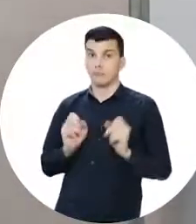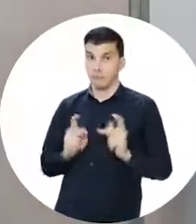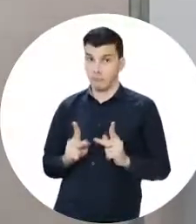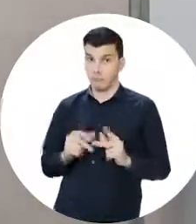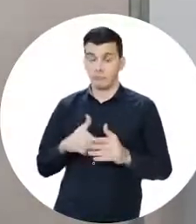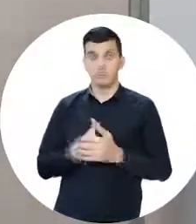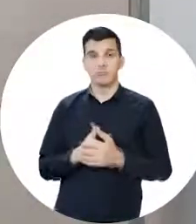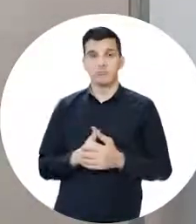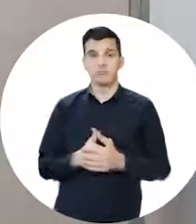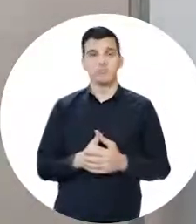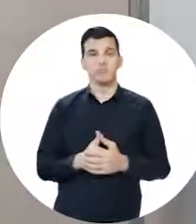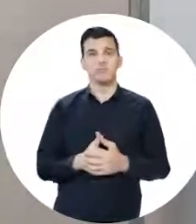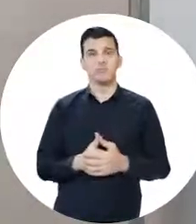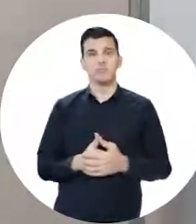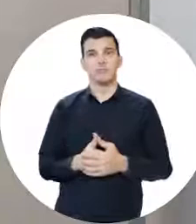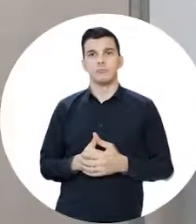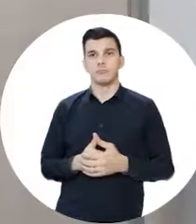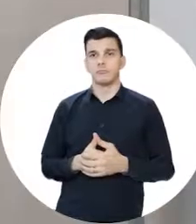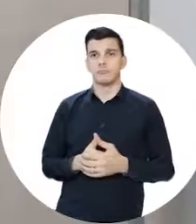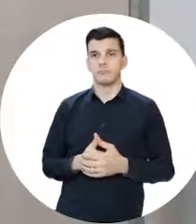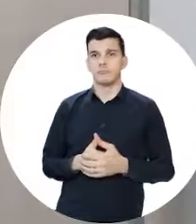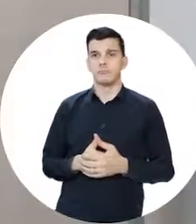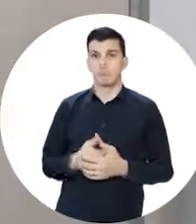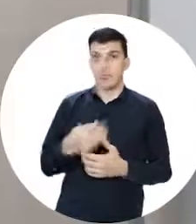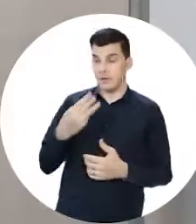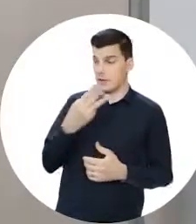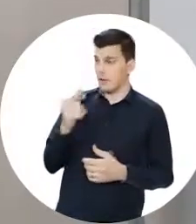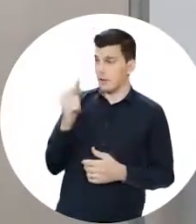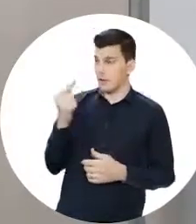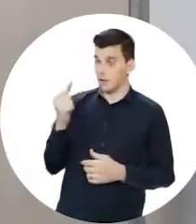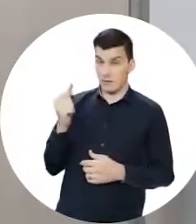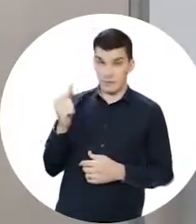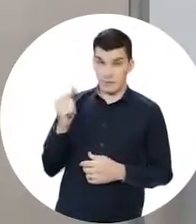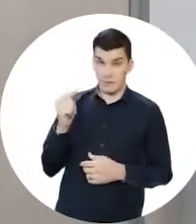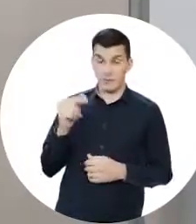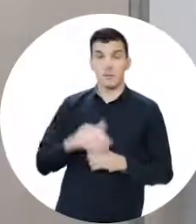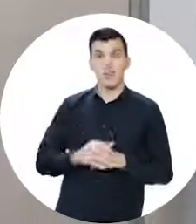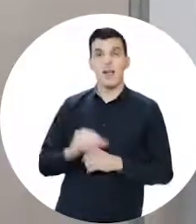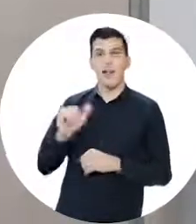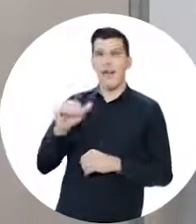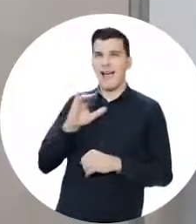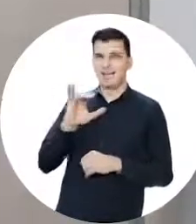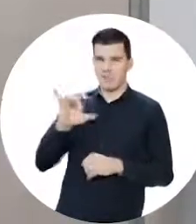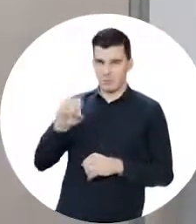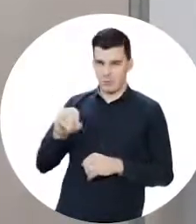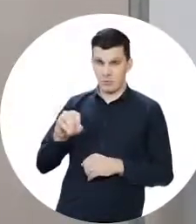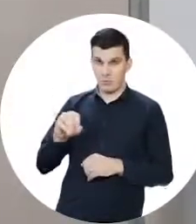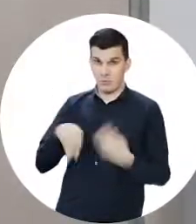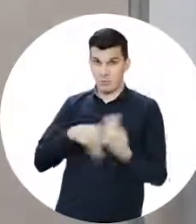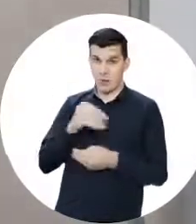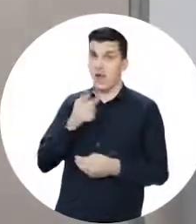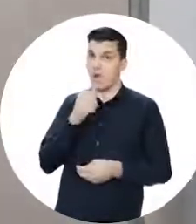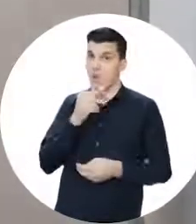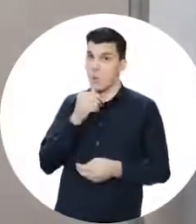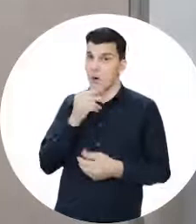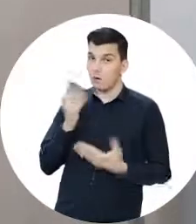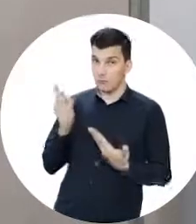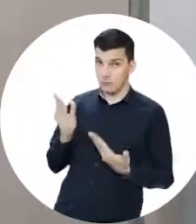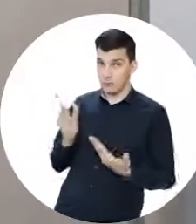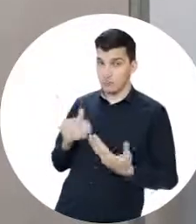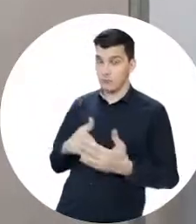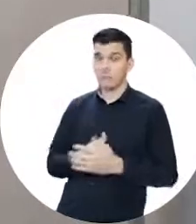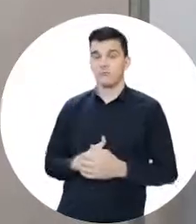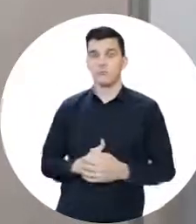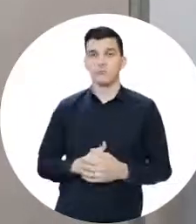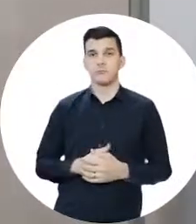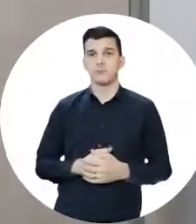certo? Então vamos lá. 33 gramas de ácido sulfúrico e 200 ml de água seria o